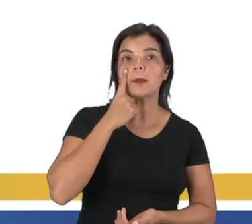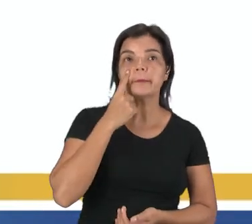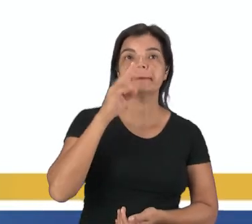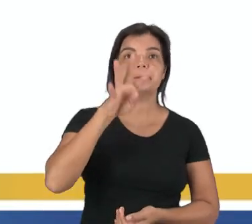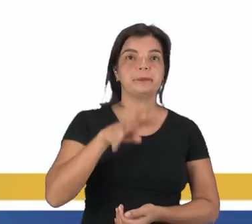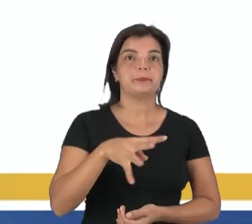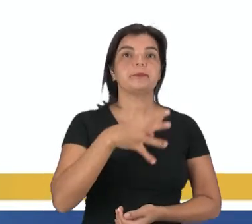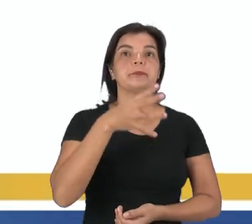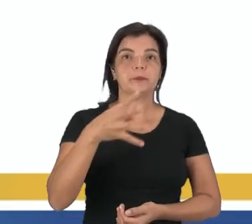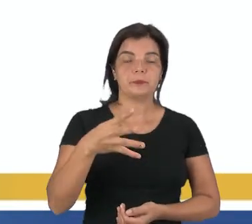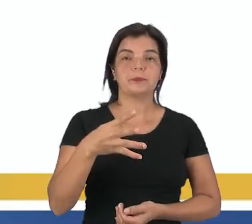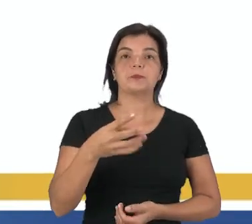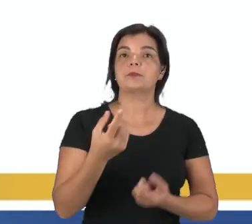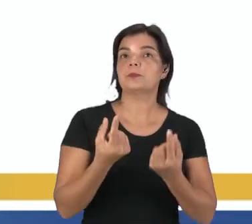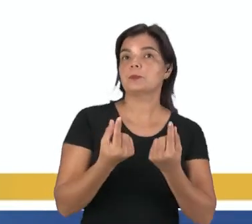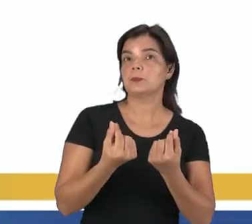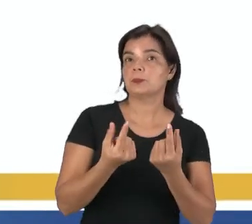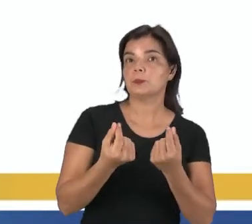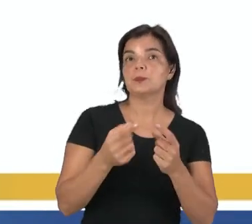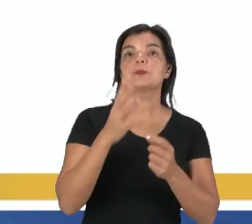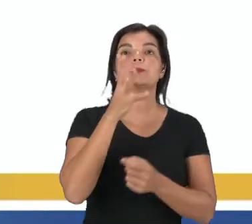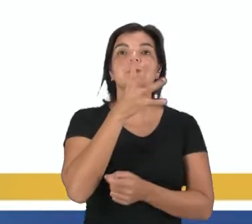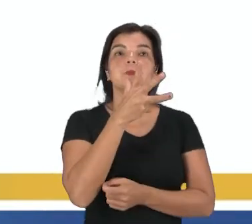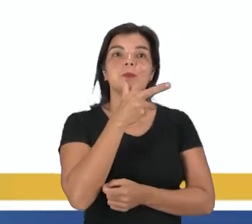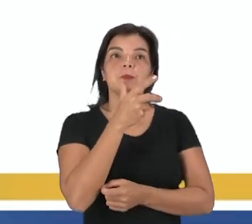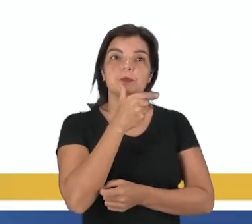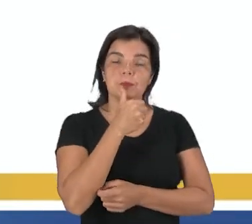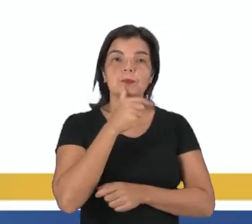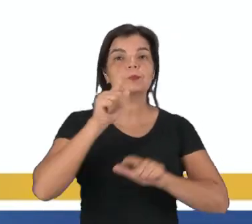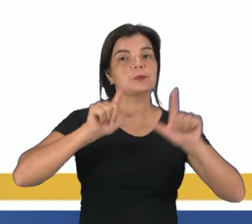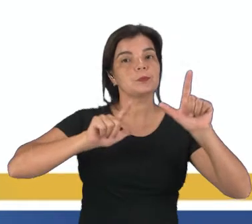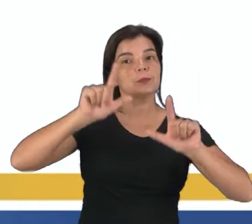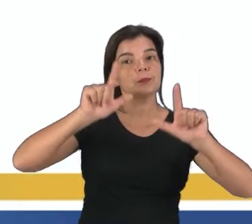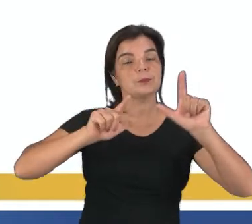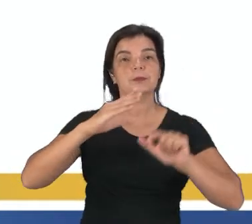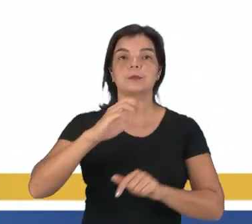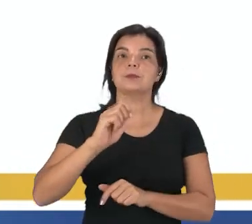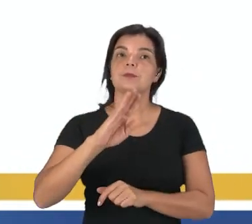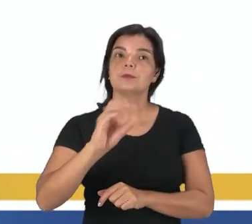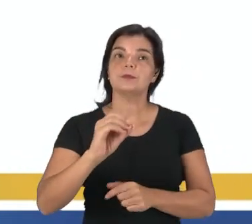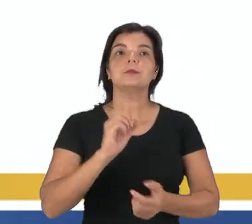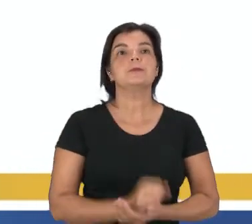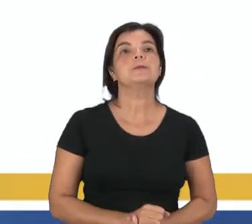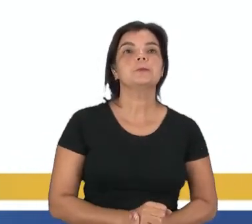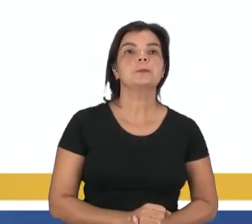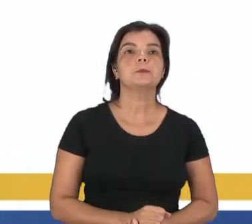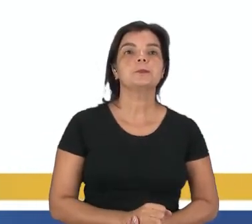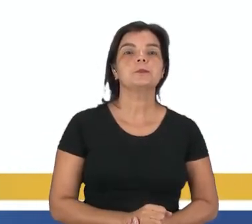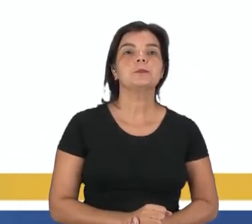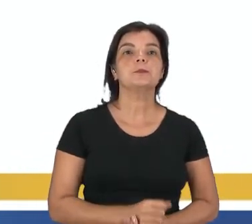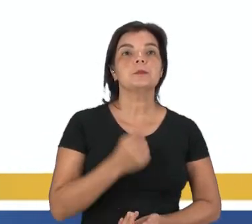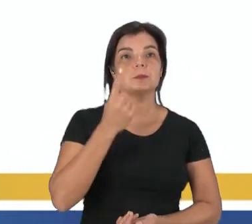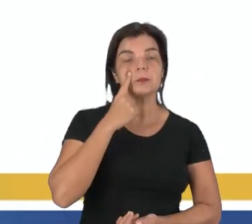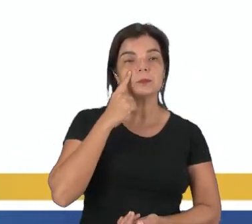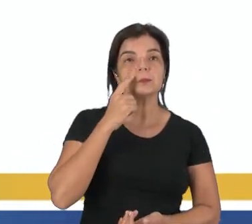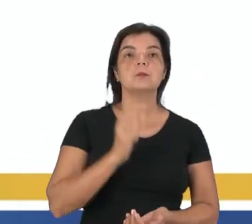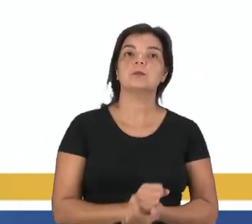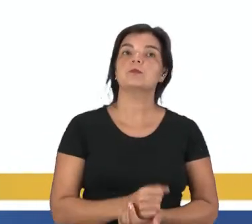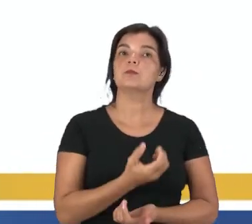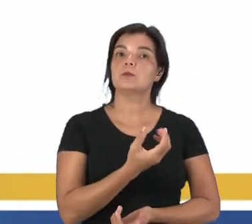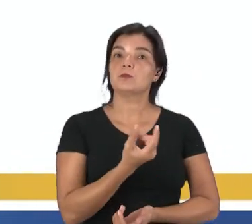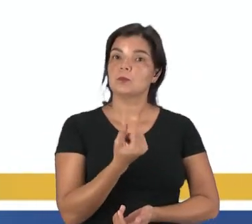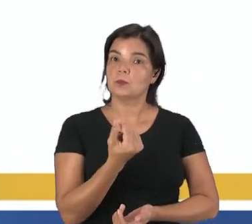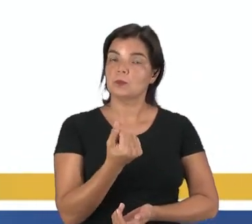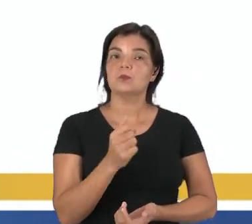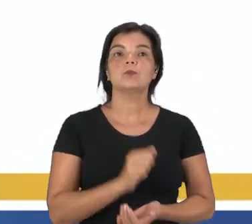Veja no quadro abaixo como está relacionado o preço e a duração de alguns pacotes de TV a cabo. E aí eu tenho o preço,